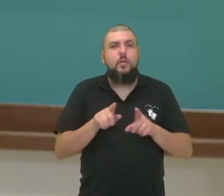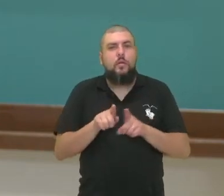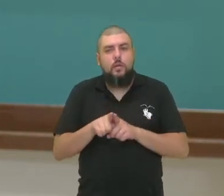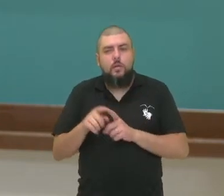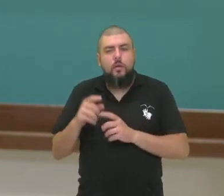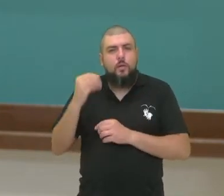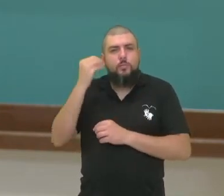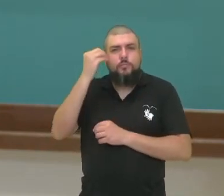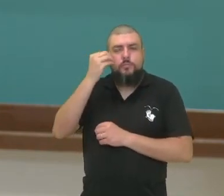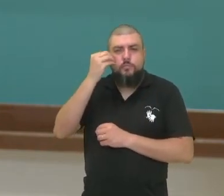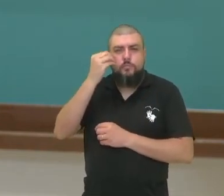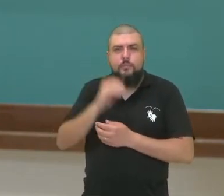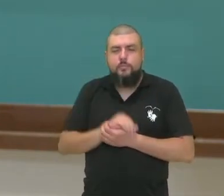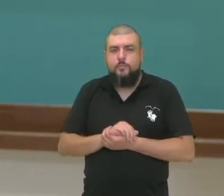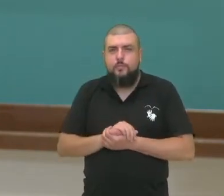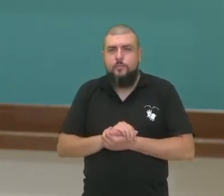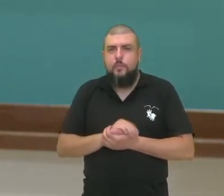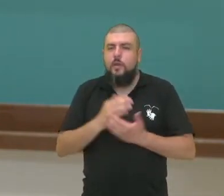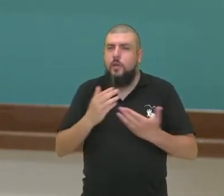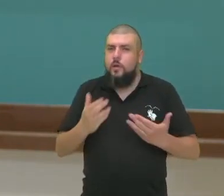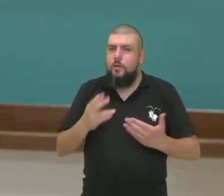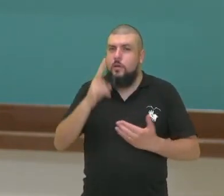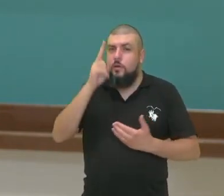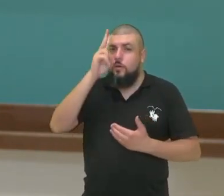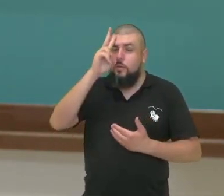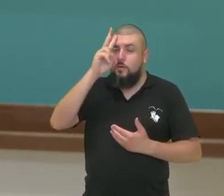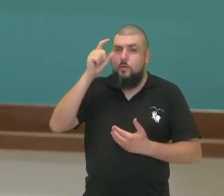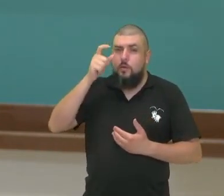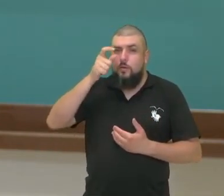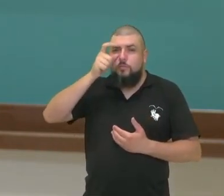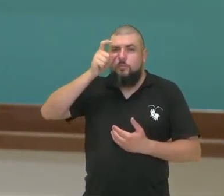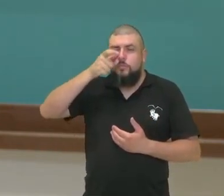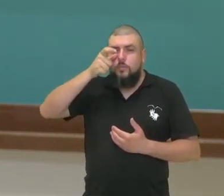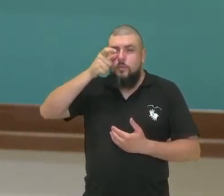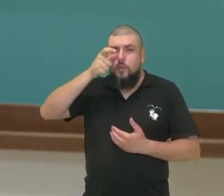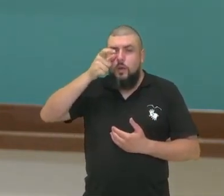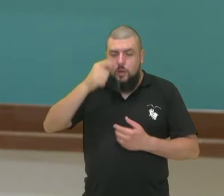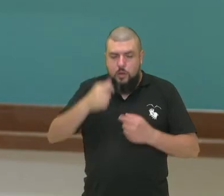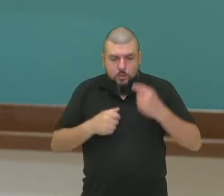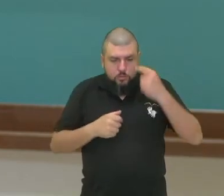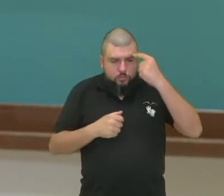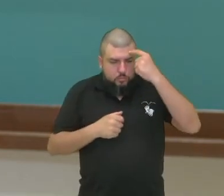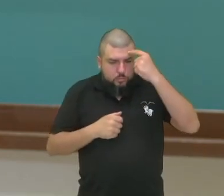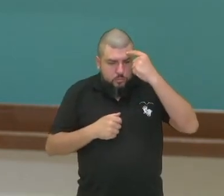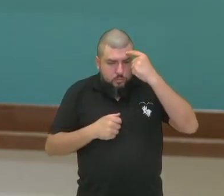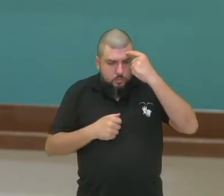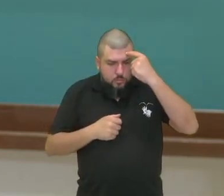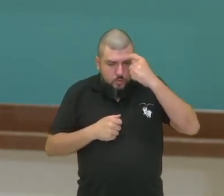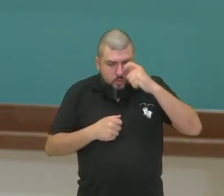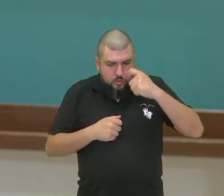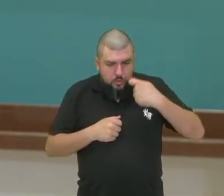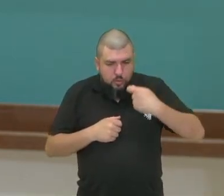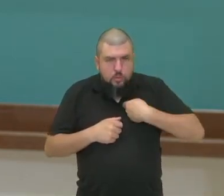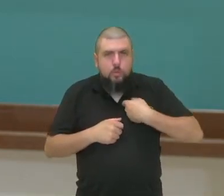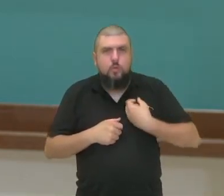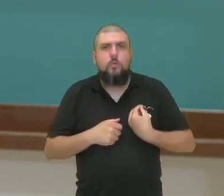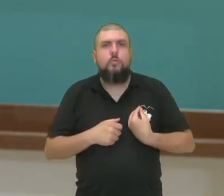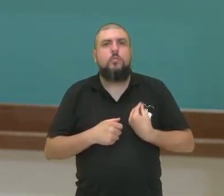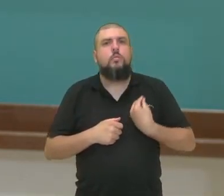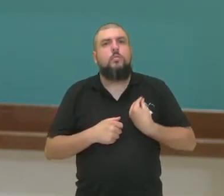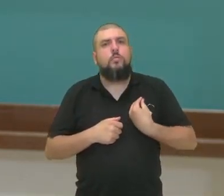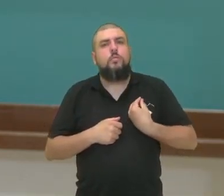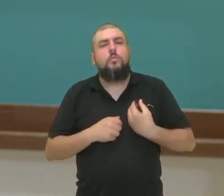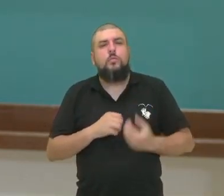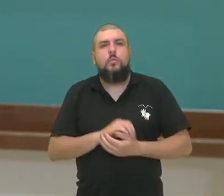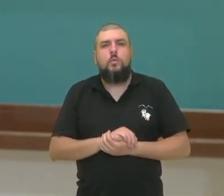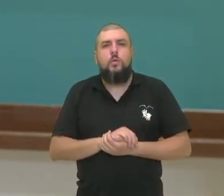do René Descartes, o seu penso, logo existo. Então, a partir do pensamento, da dúvida, da capacidade de duvidar,